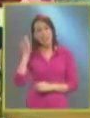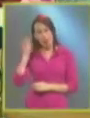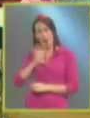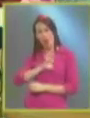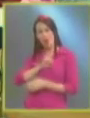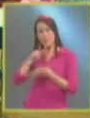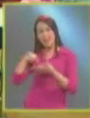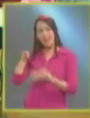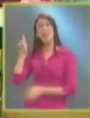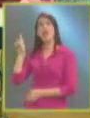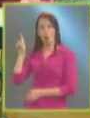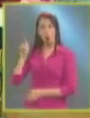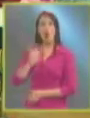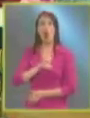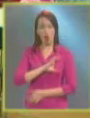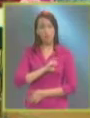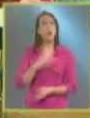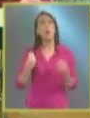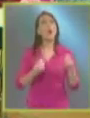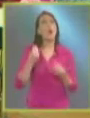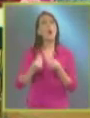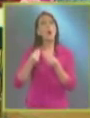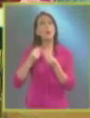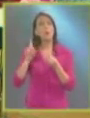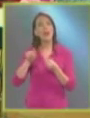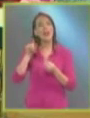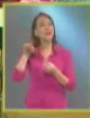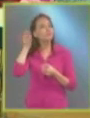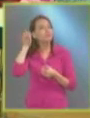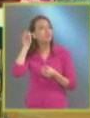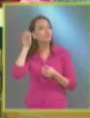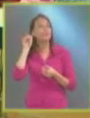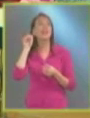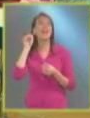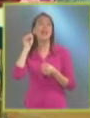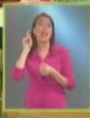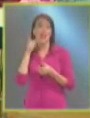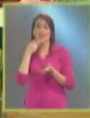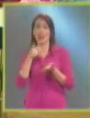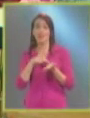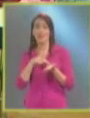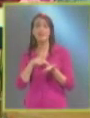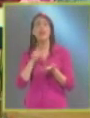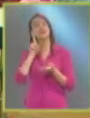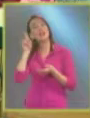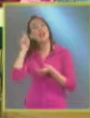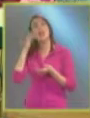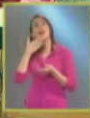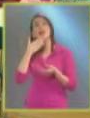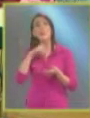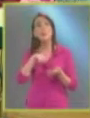É? Gosto. Mas você lê você gosta desses audiolivros? Olha, pra te ser sincera, eu